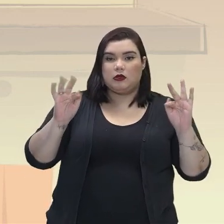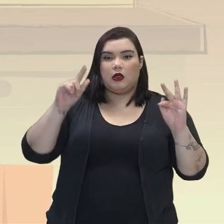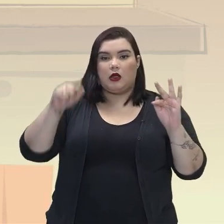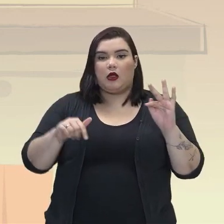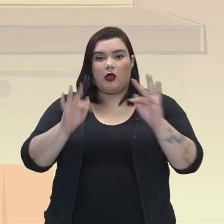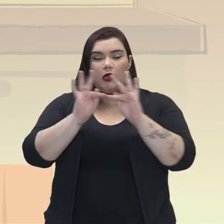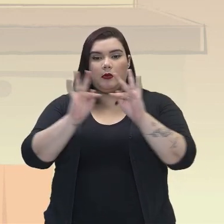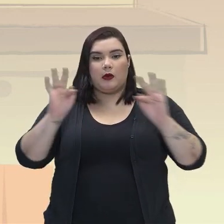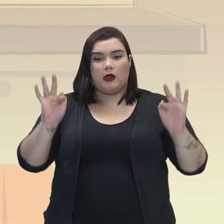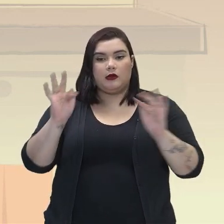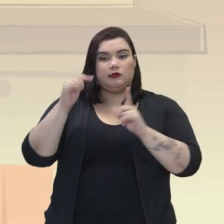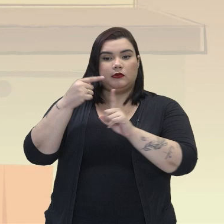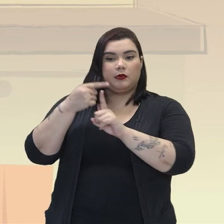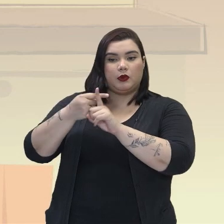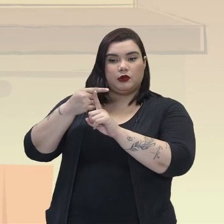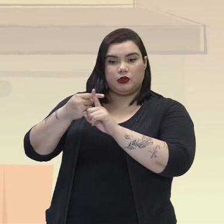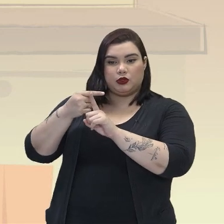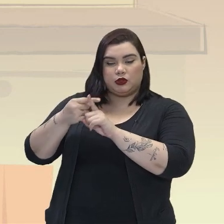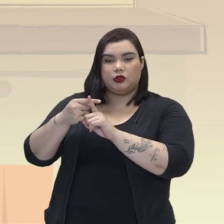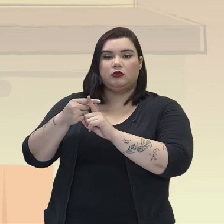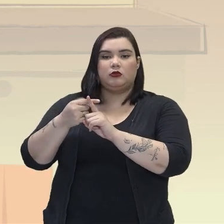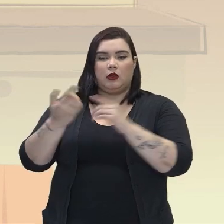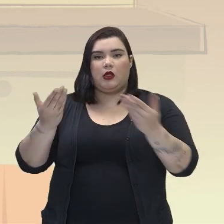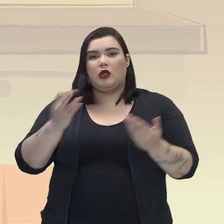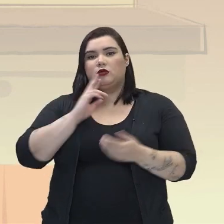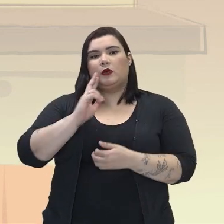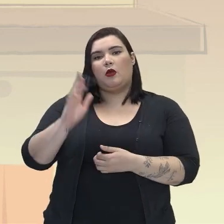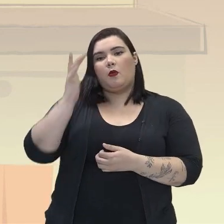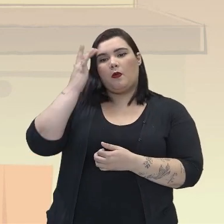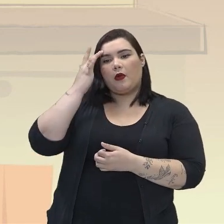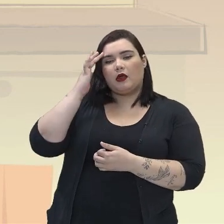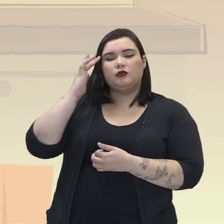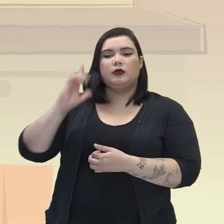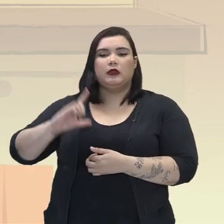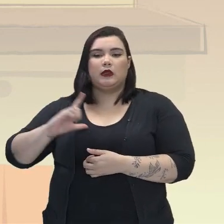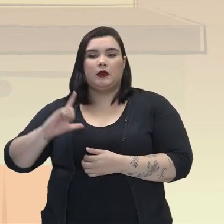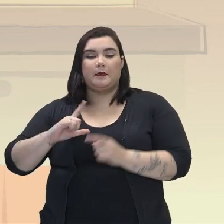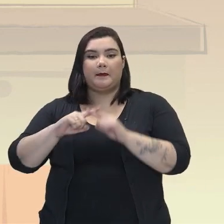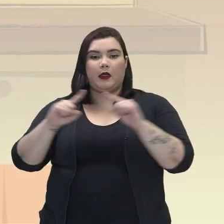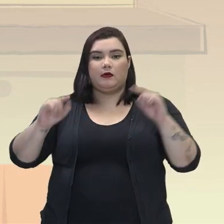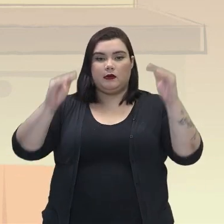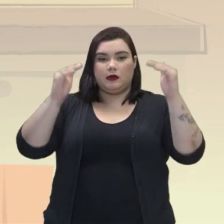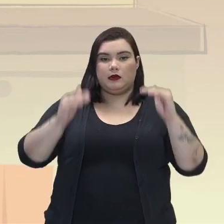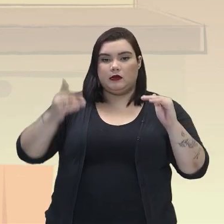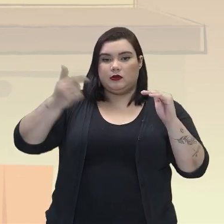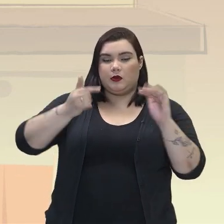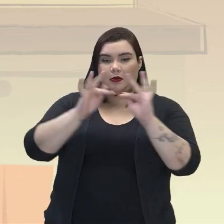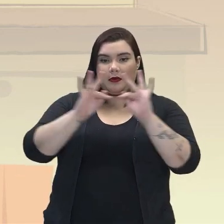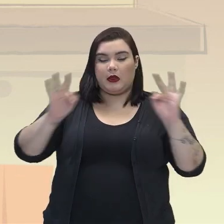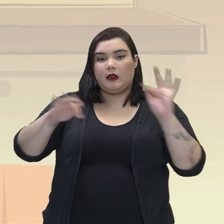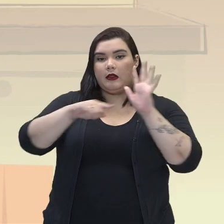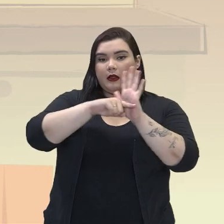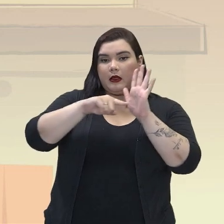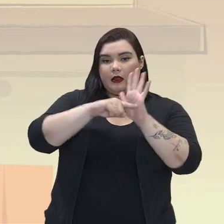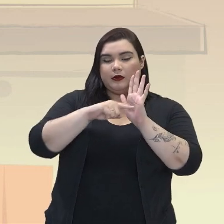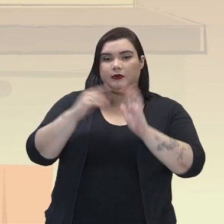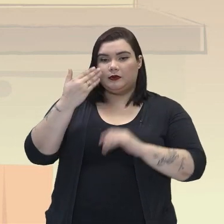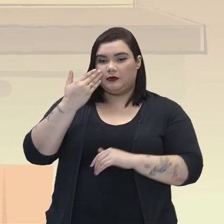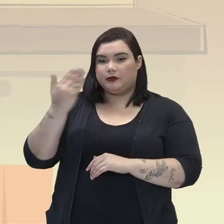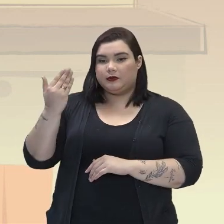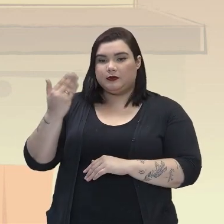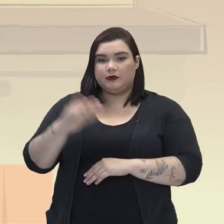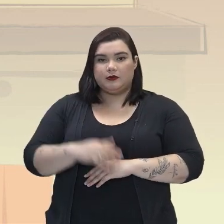frase afirmativa. Ela está falando, eu acho que nós temos. Mas aqui na segunda já é negativa. We don't